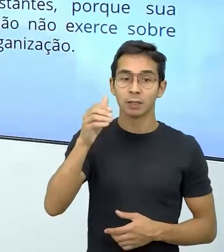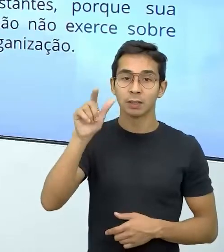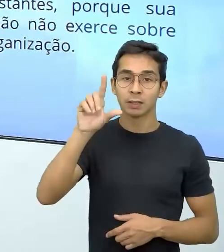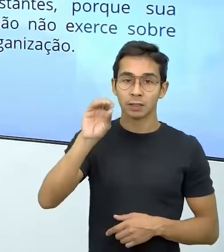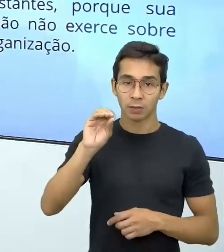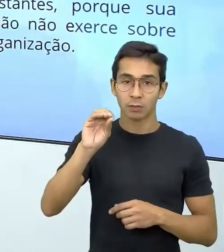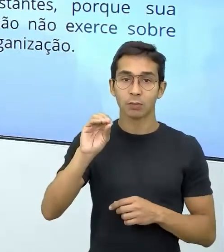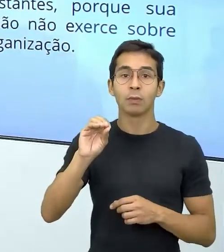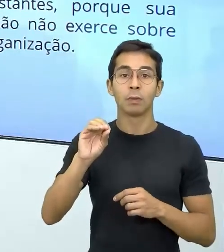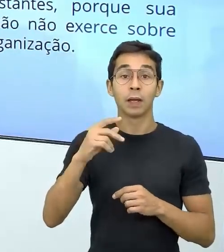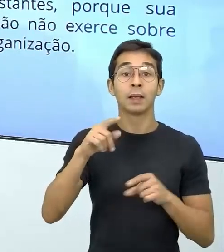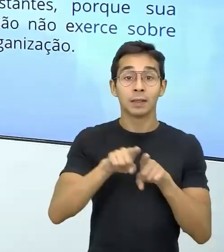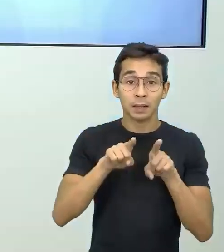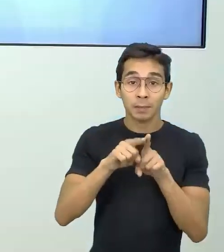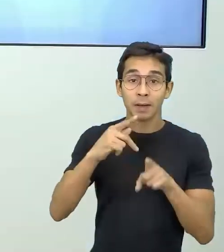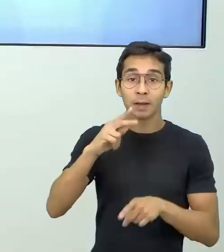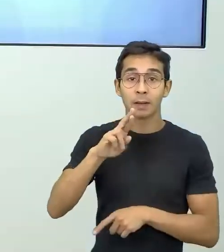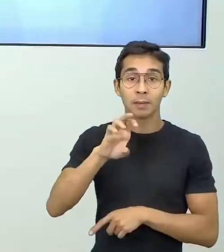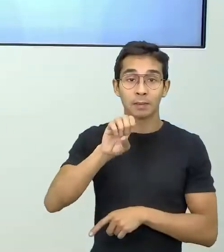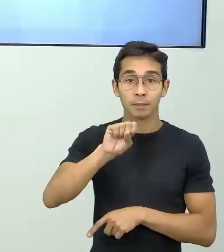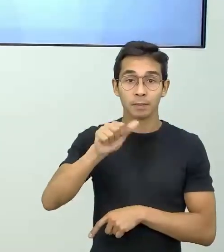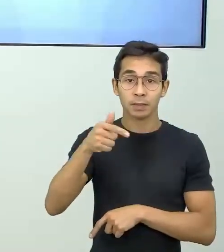sua pressão gasosa. Está bem?